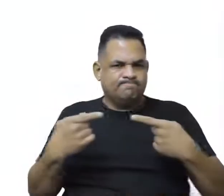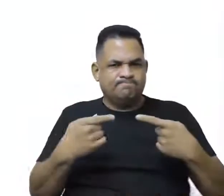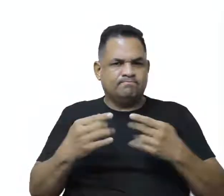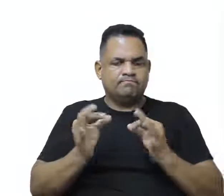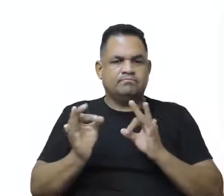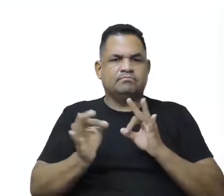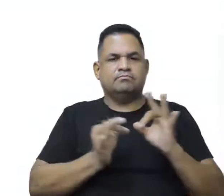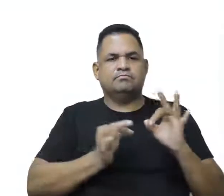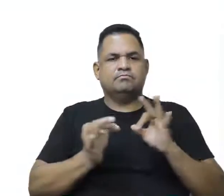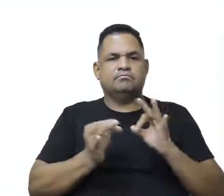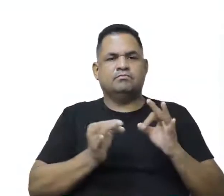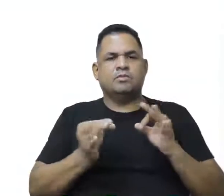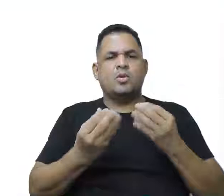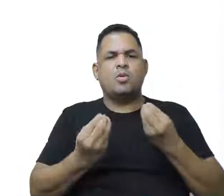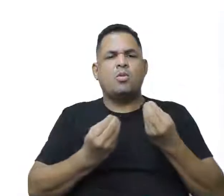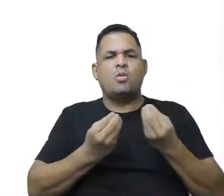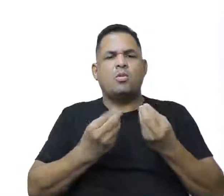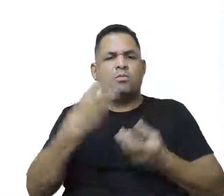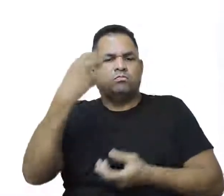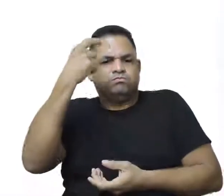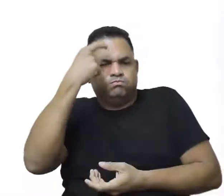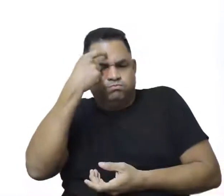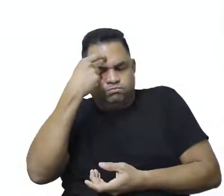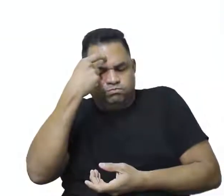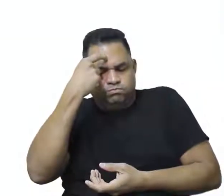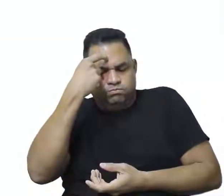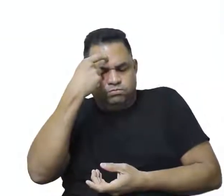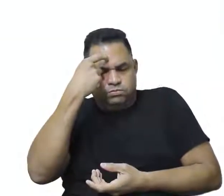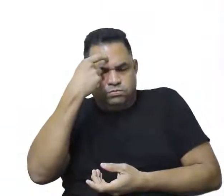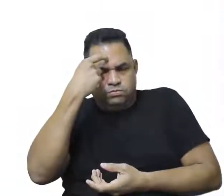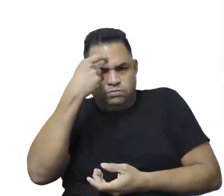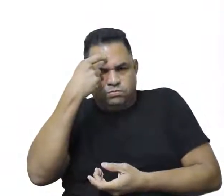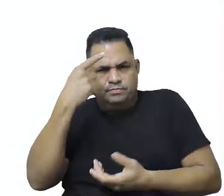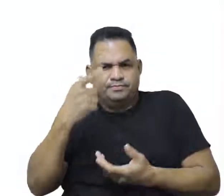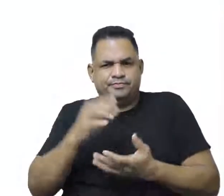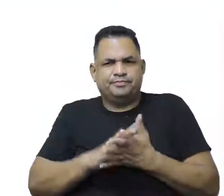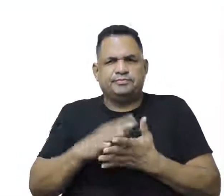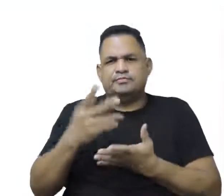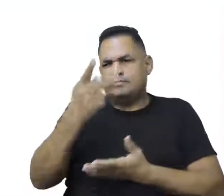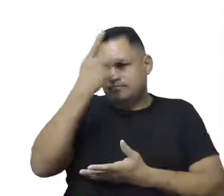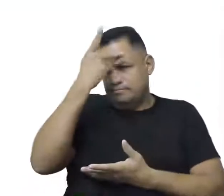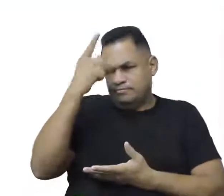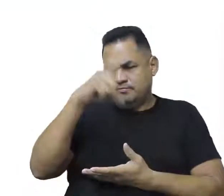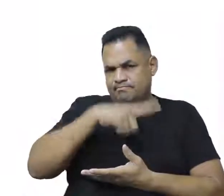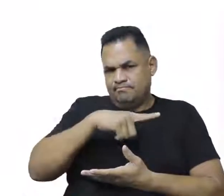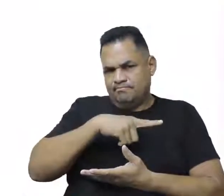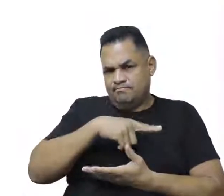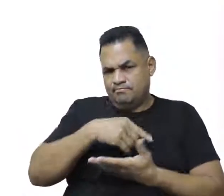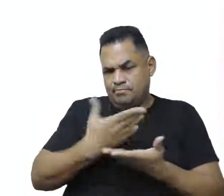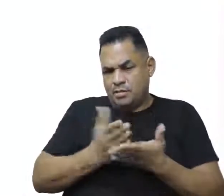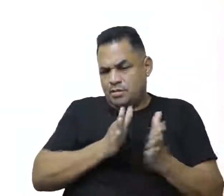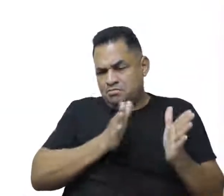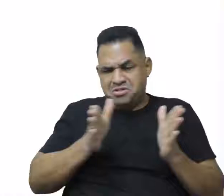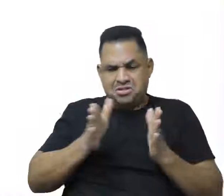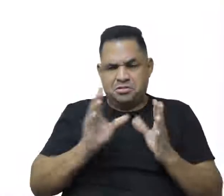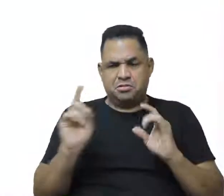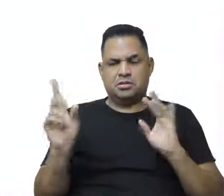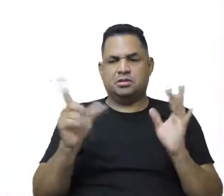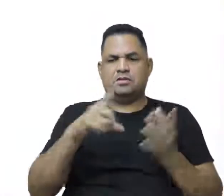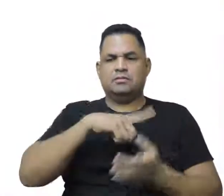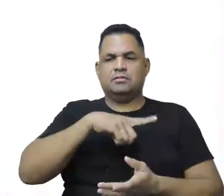que correspondem à forma de consciência que as pessoas têm em determinada época.